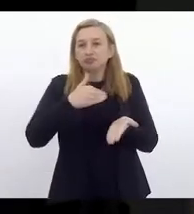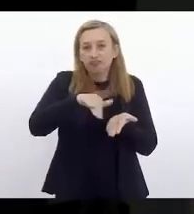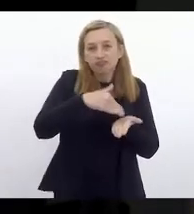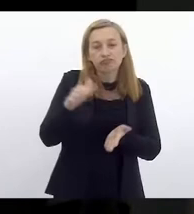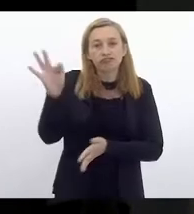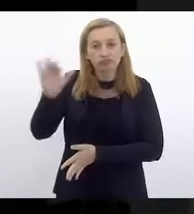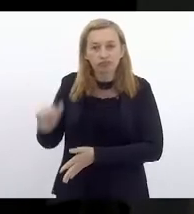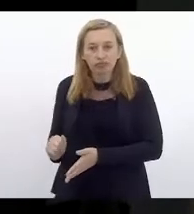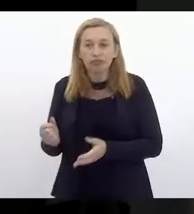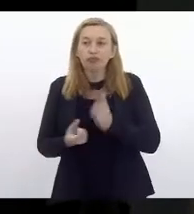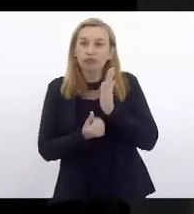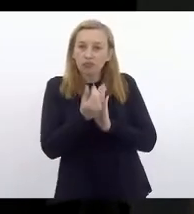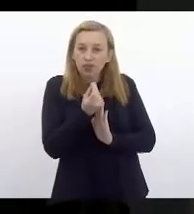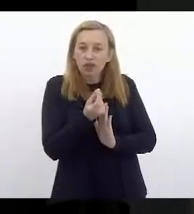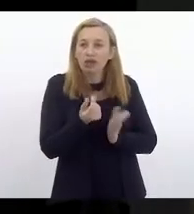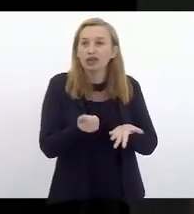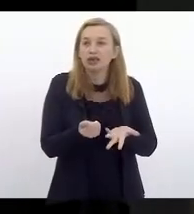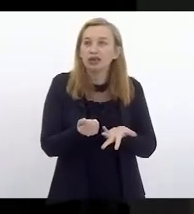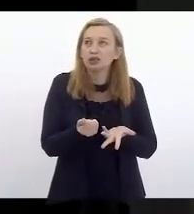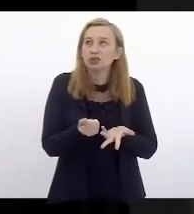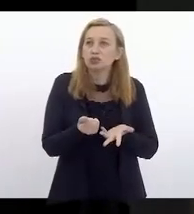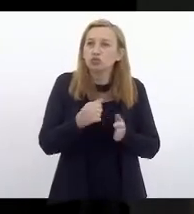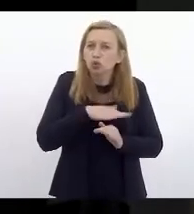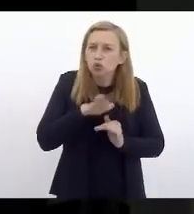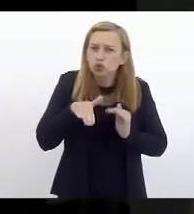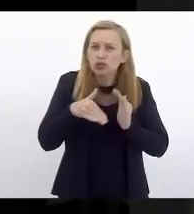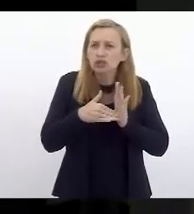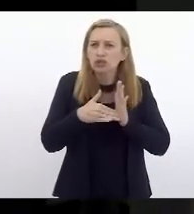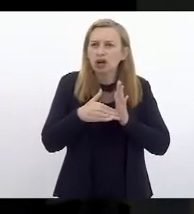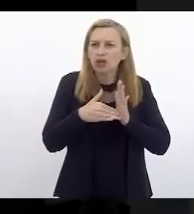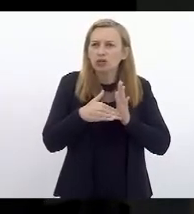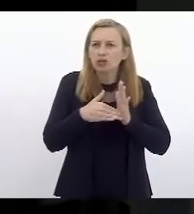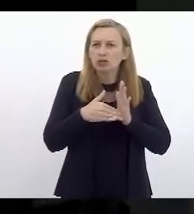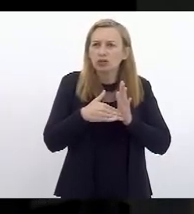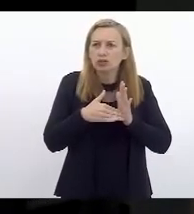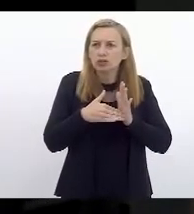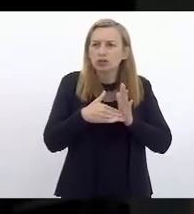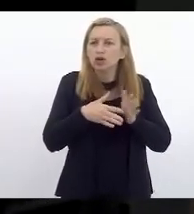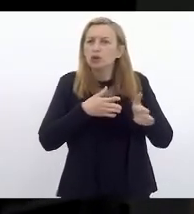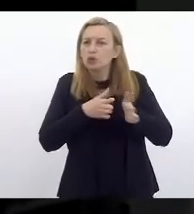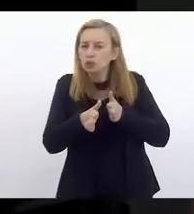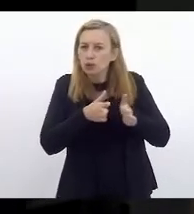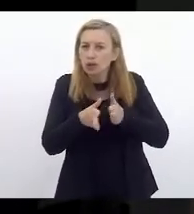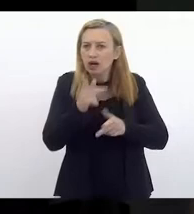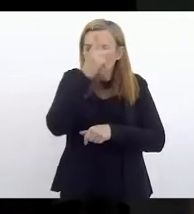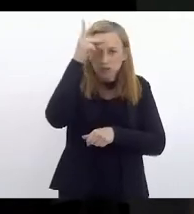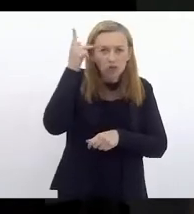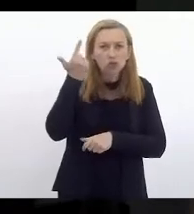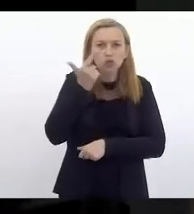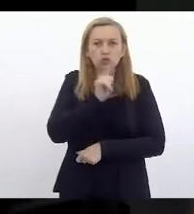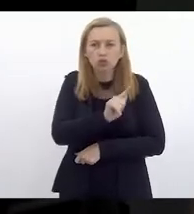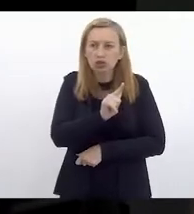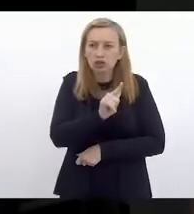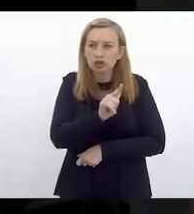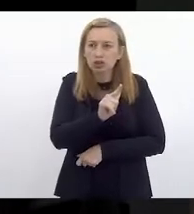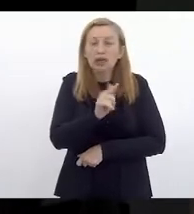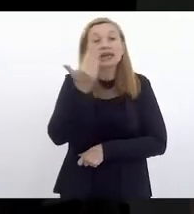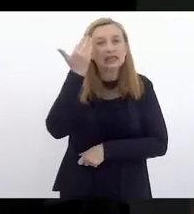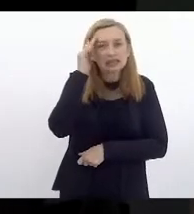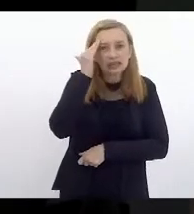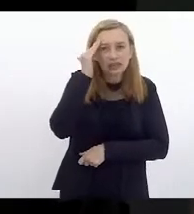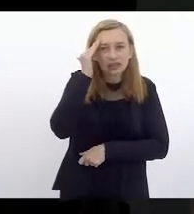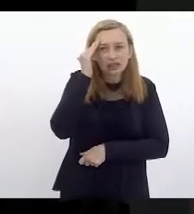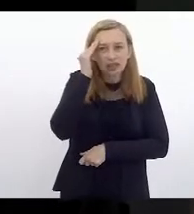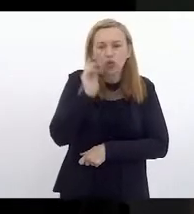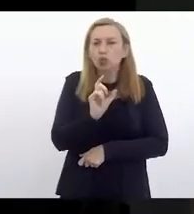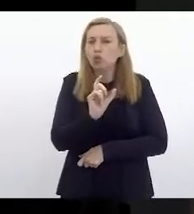Orçamento, né? É um portal efetivamente acessível, em que as pessoas consigam entender